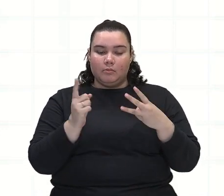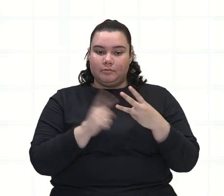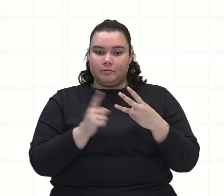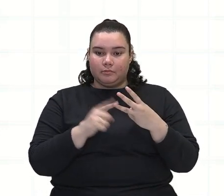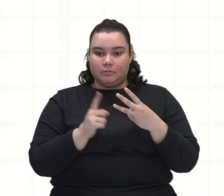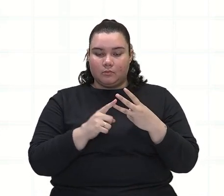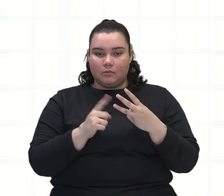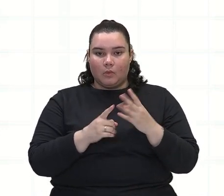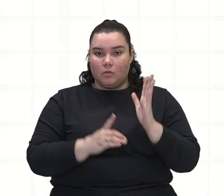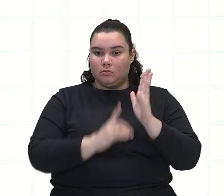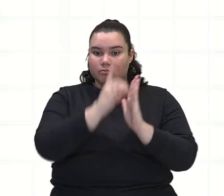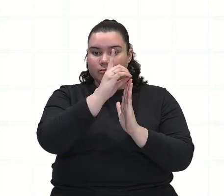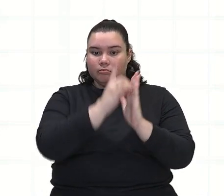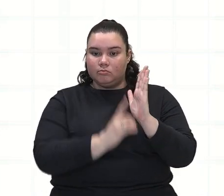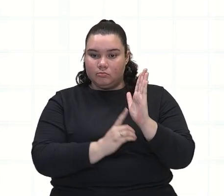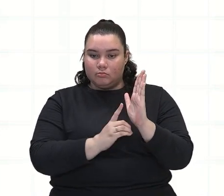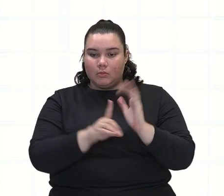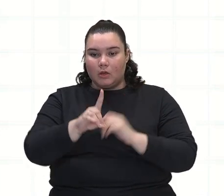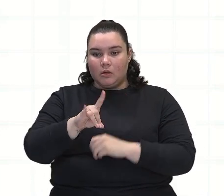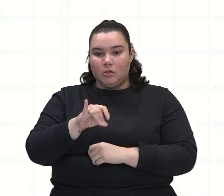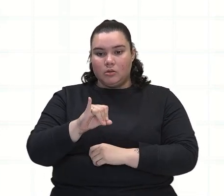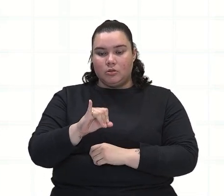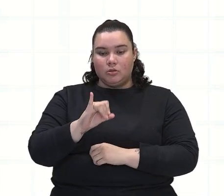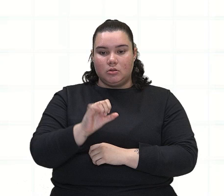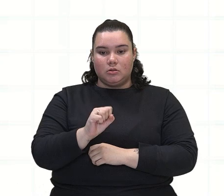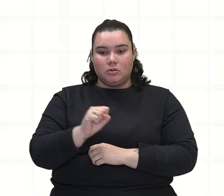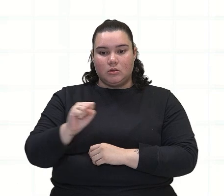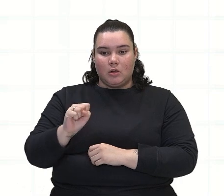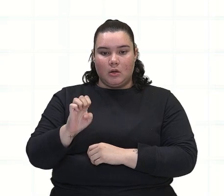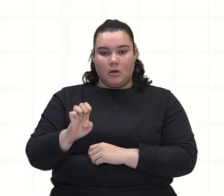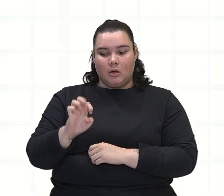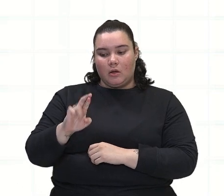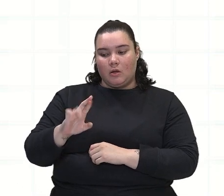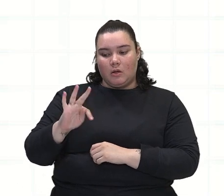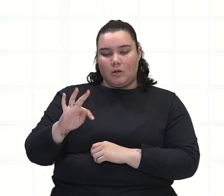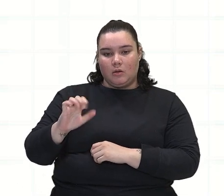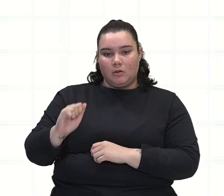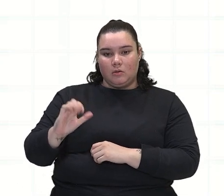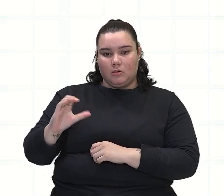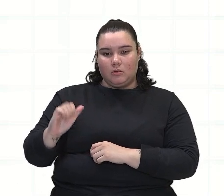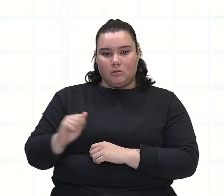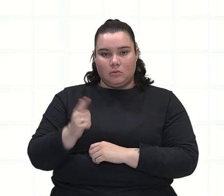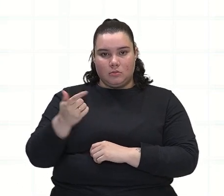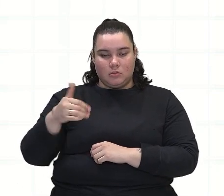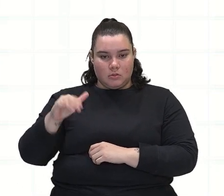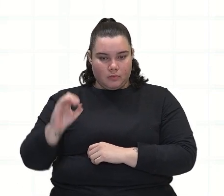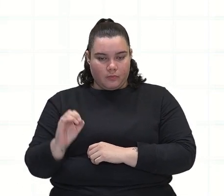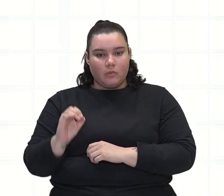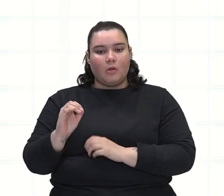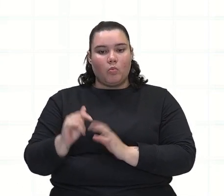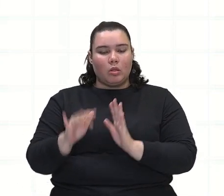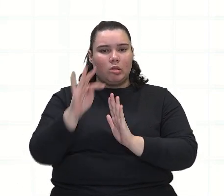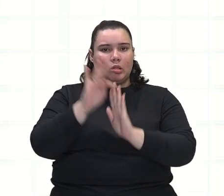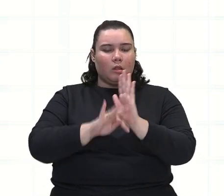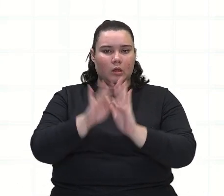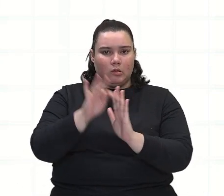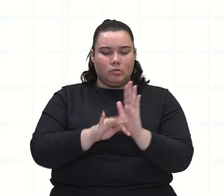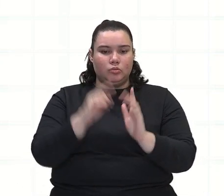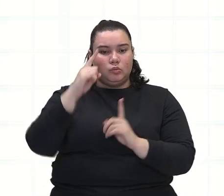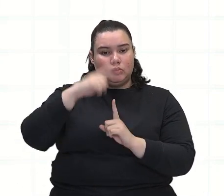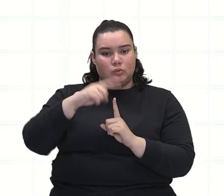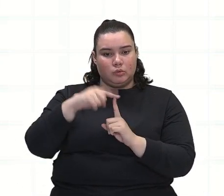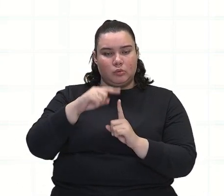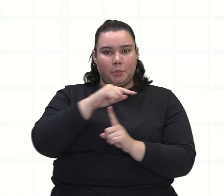dissertação, não é? Eu tenho aqui a sua função social, a sua